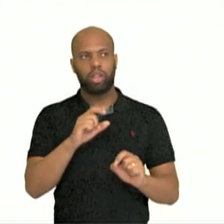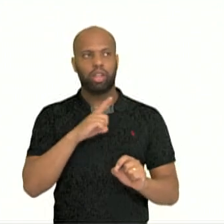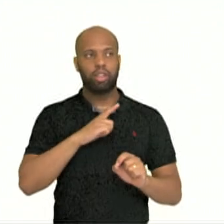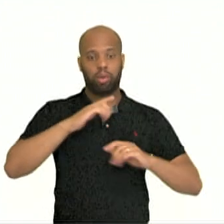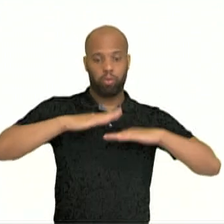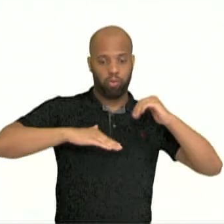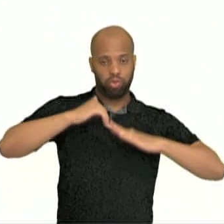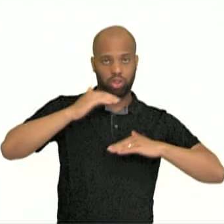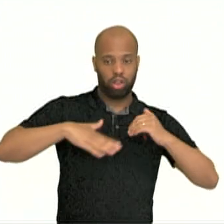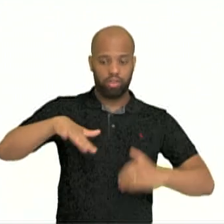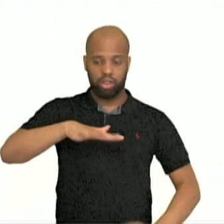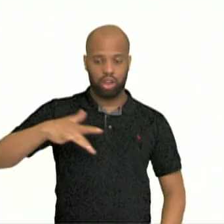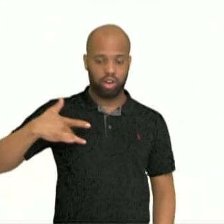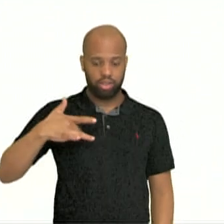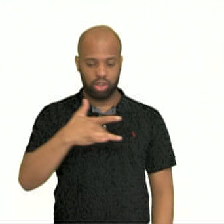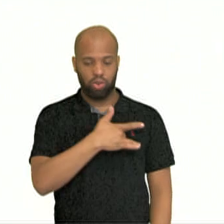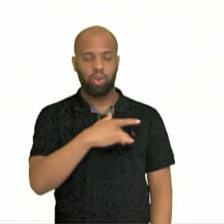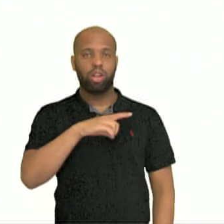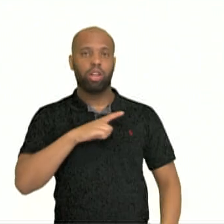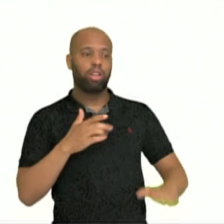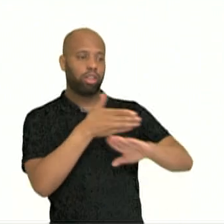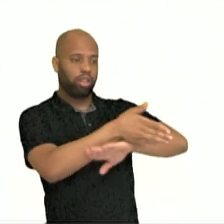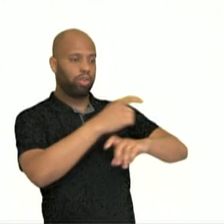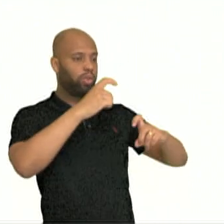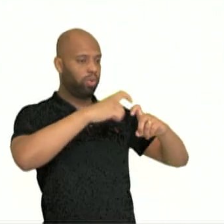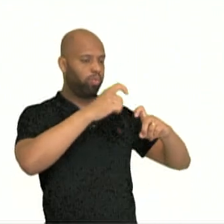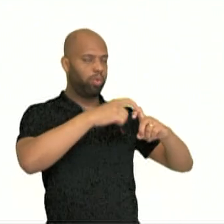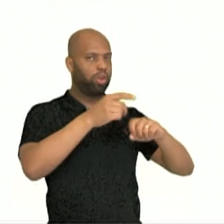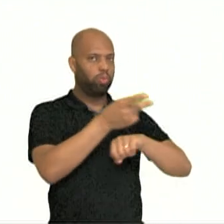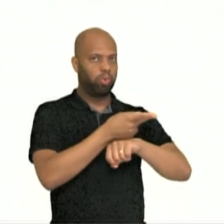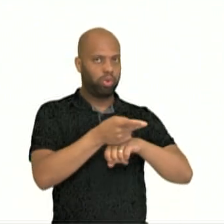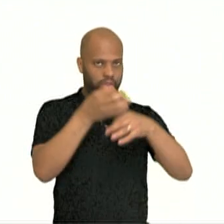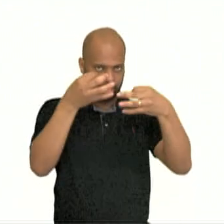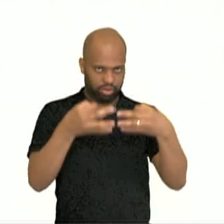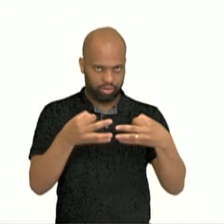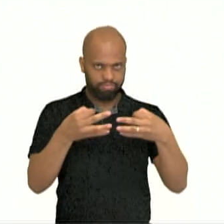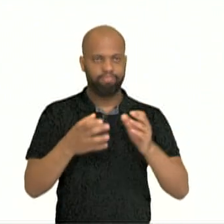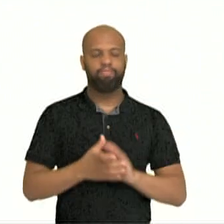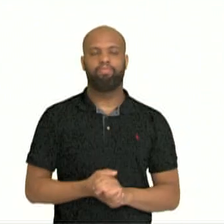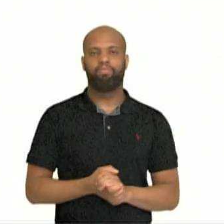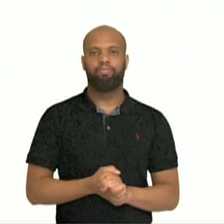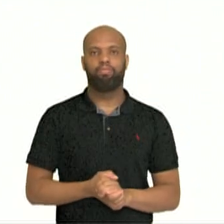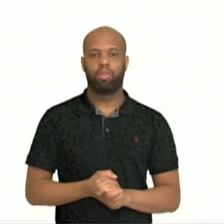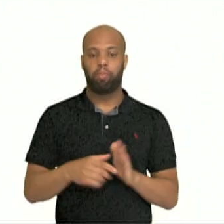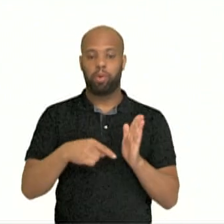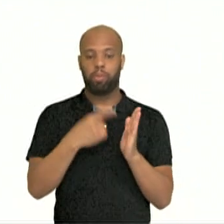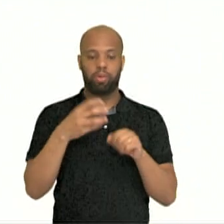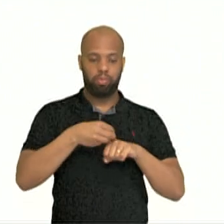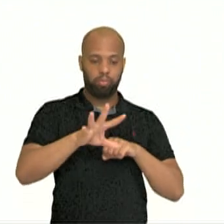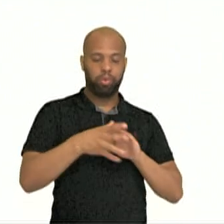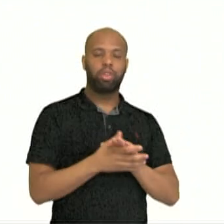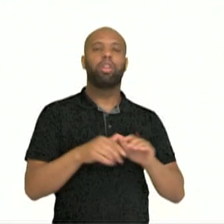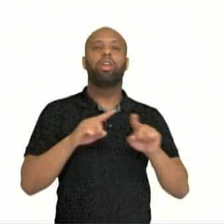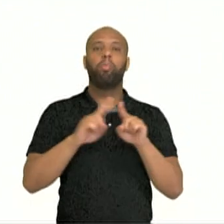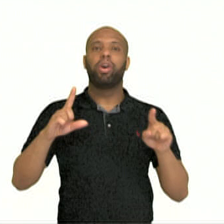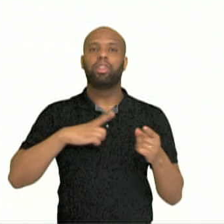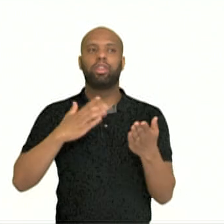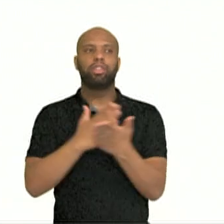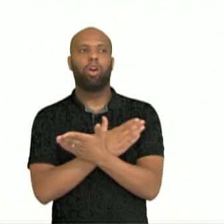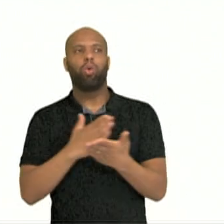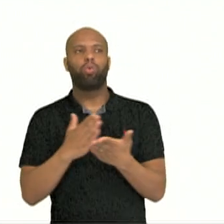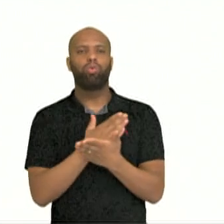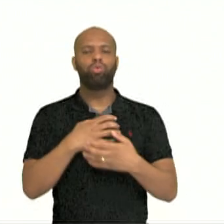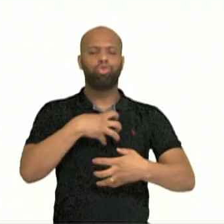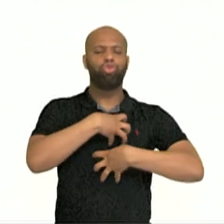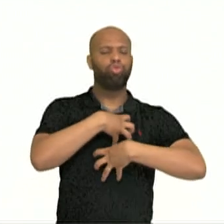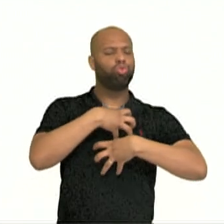profissional de saúde. Você tem que procurar o profissional de saúde, né? Isso, primeira recomendação. Mas há alguns